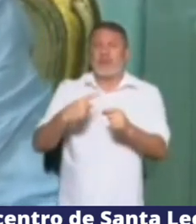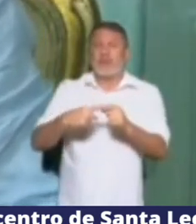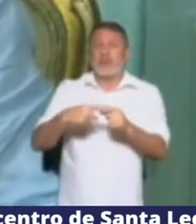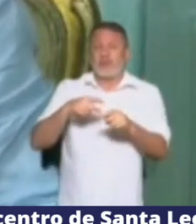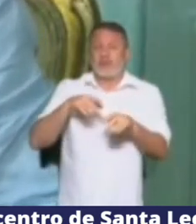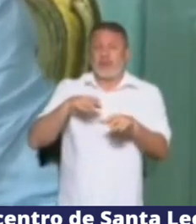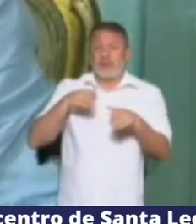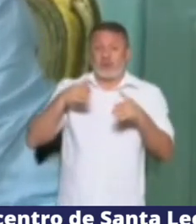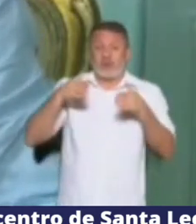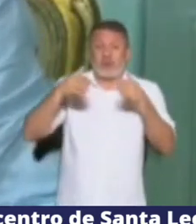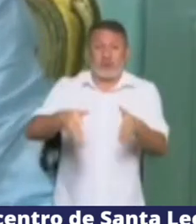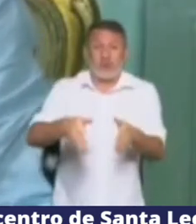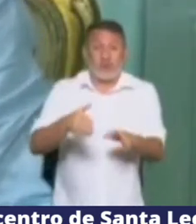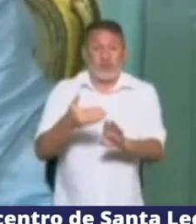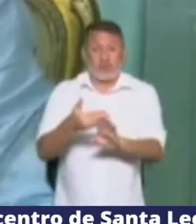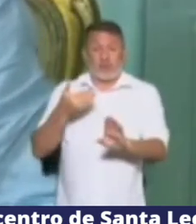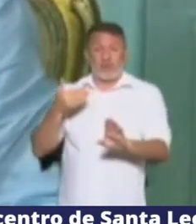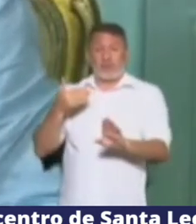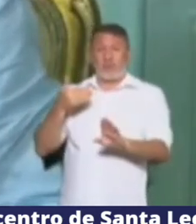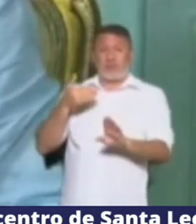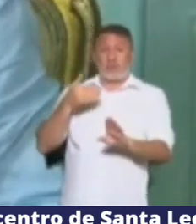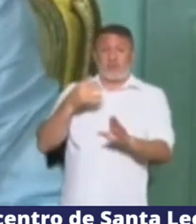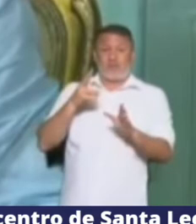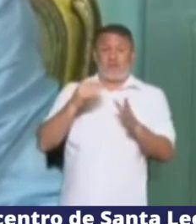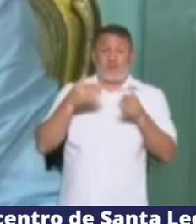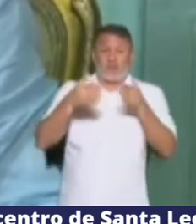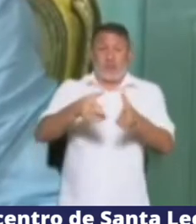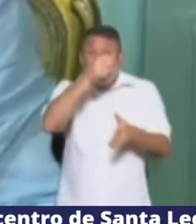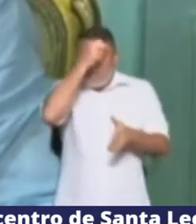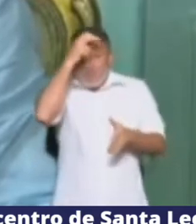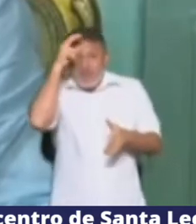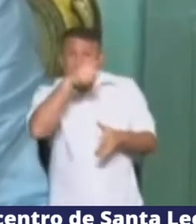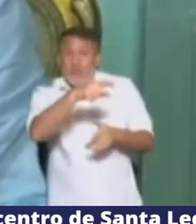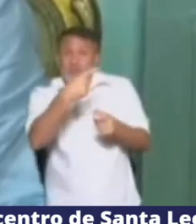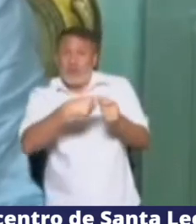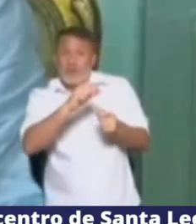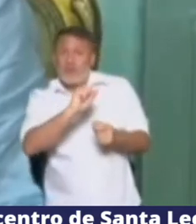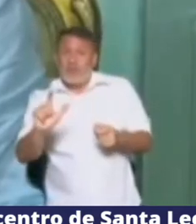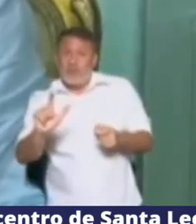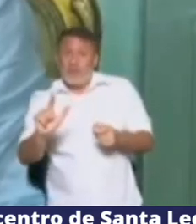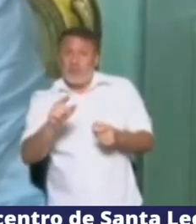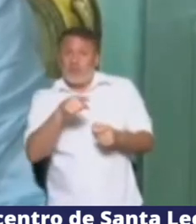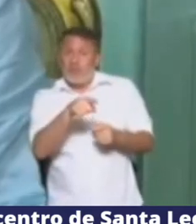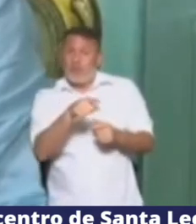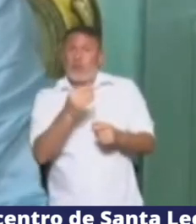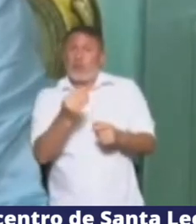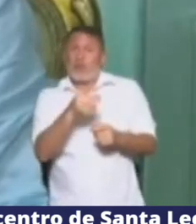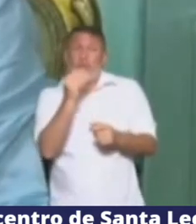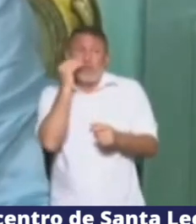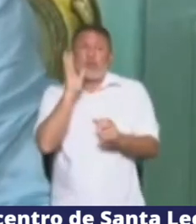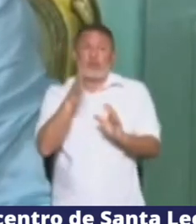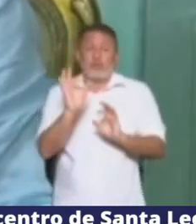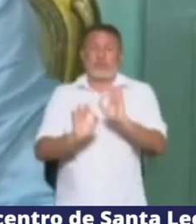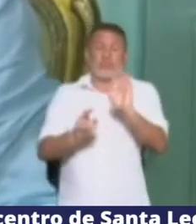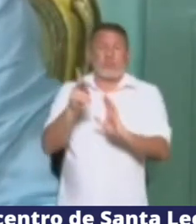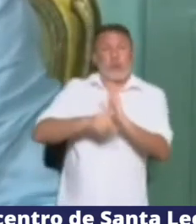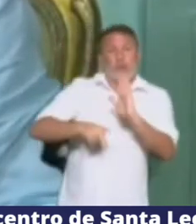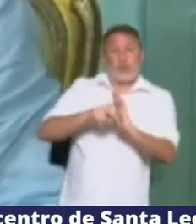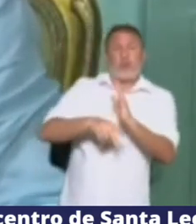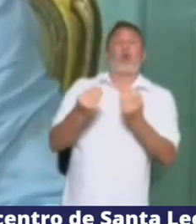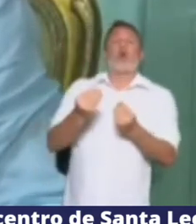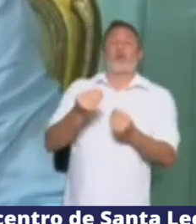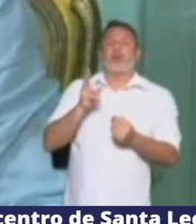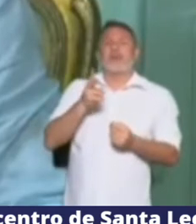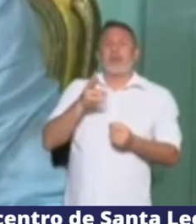Leopoldina, nós estamos fazendo um projeto, sim, entra no pátio da Prefeitura, e ali